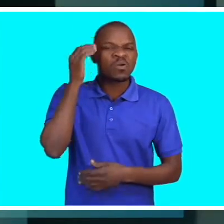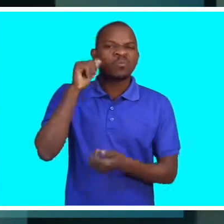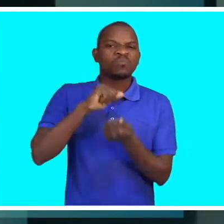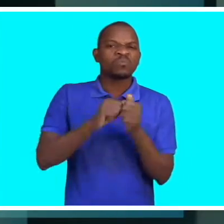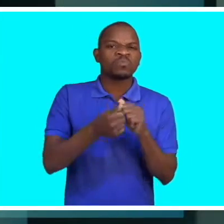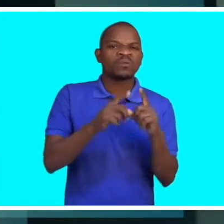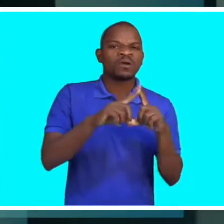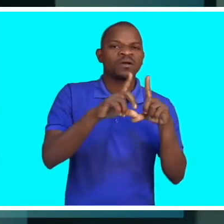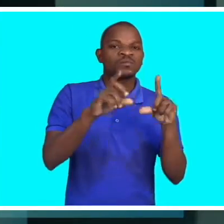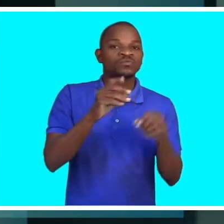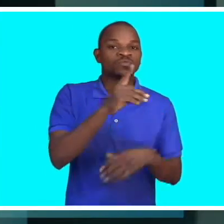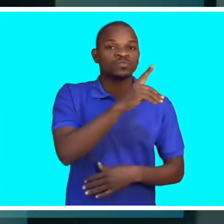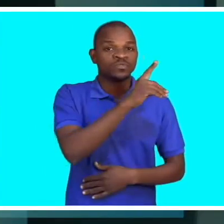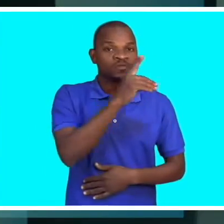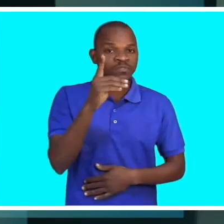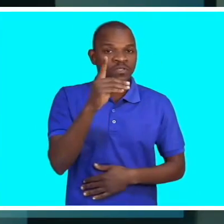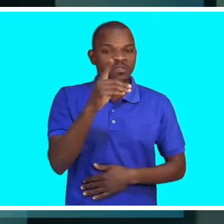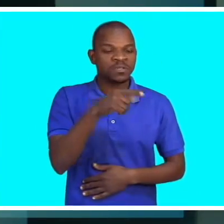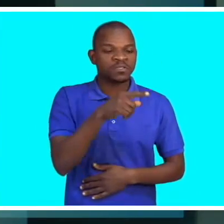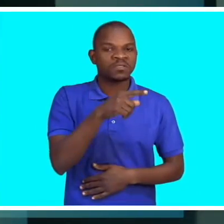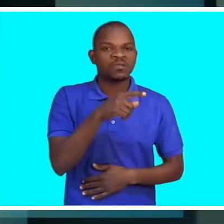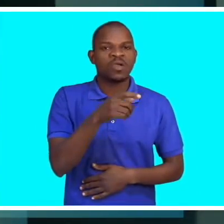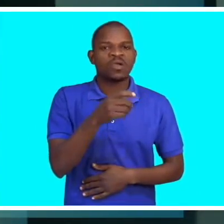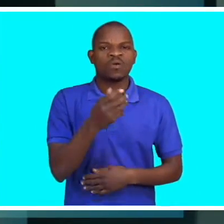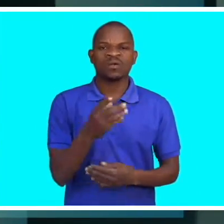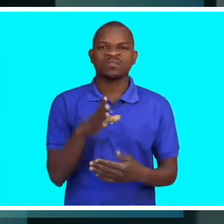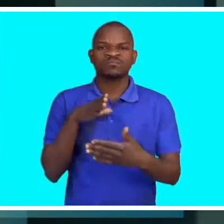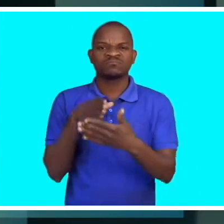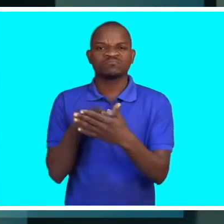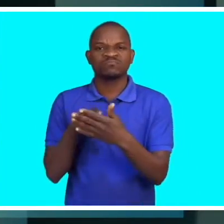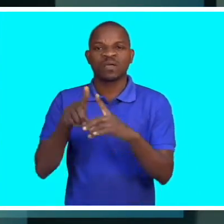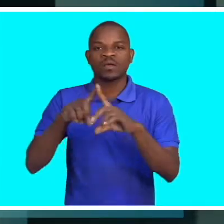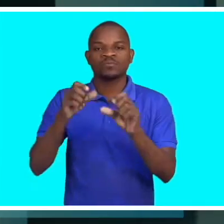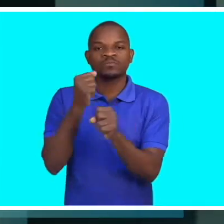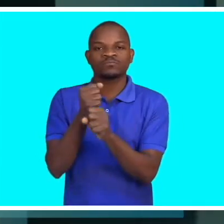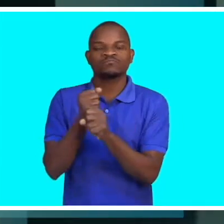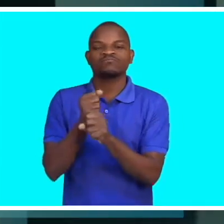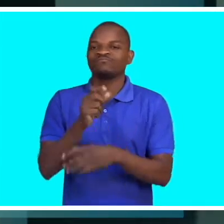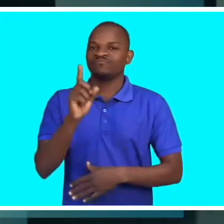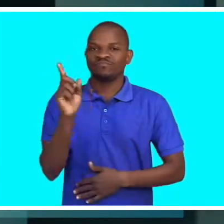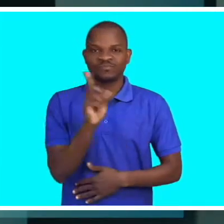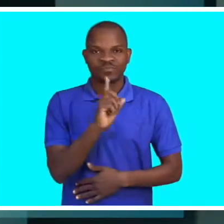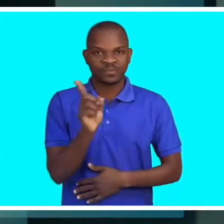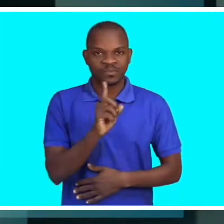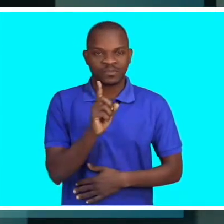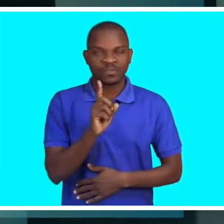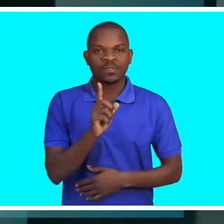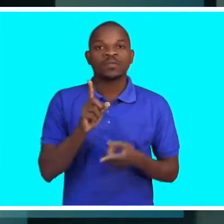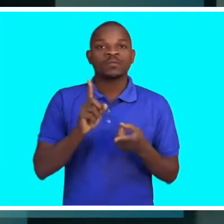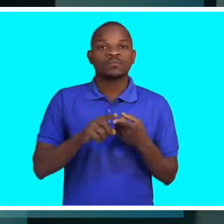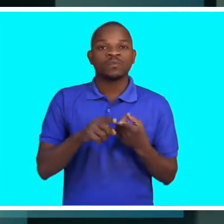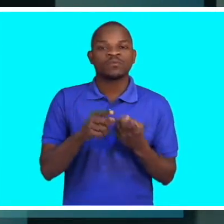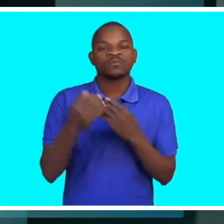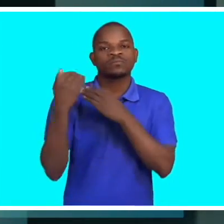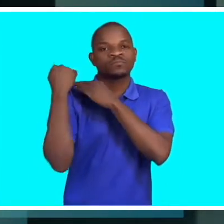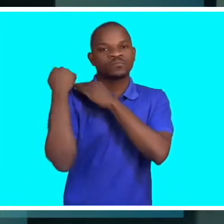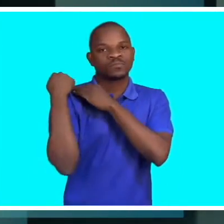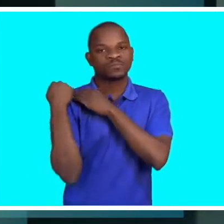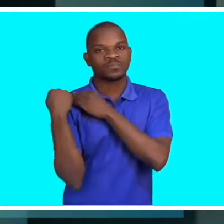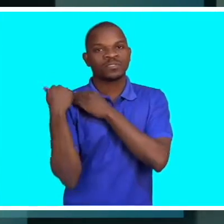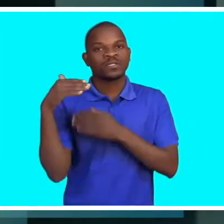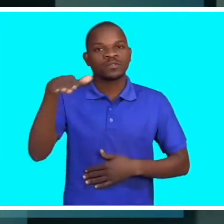não acha que os problemas de deficiência física ultrapassam o emprego, neste caso. Então,